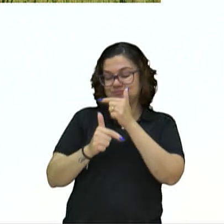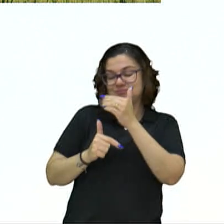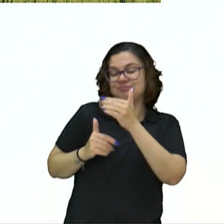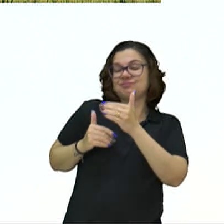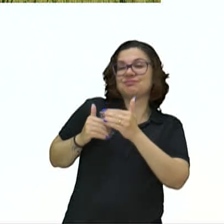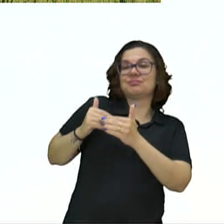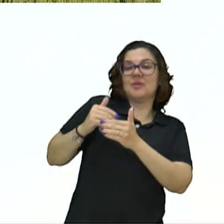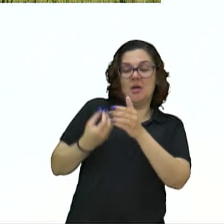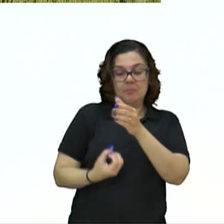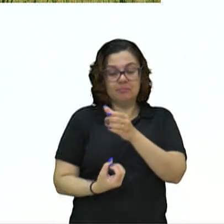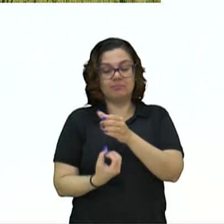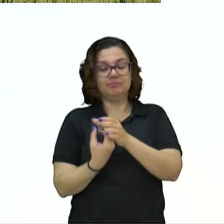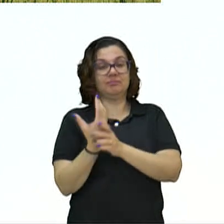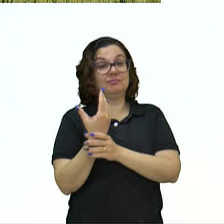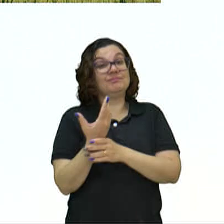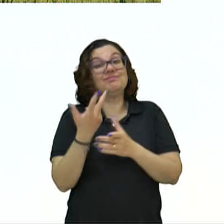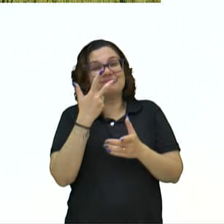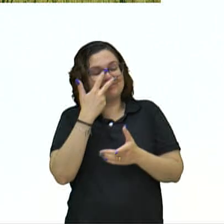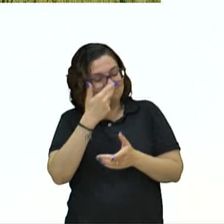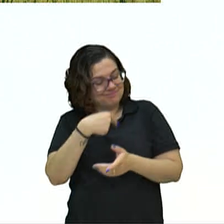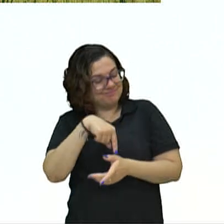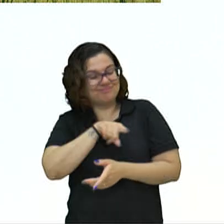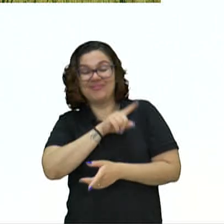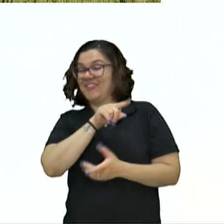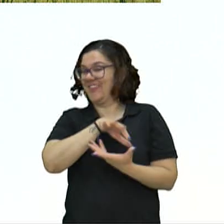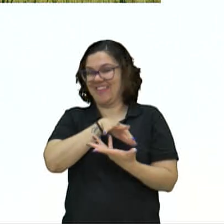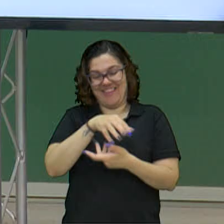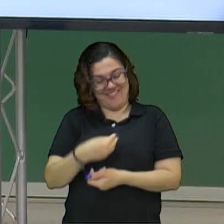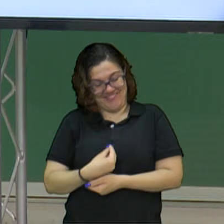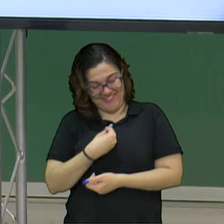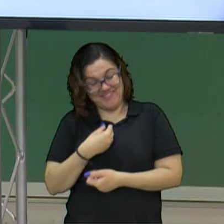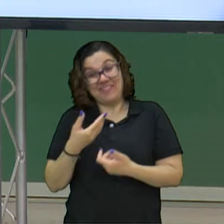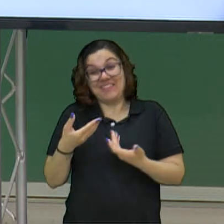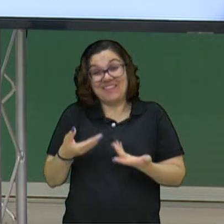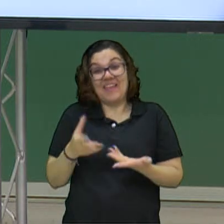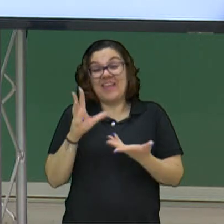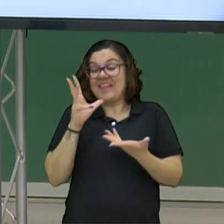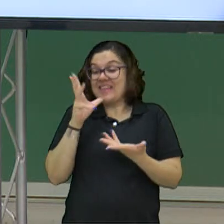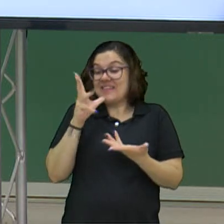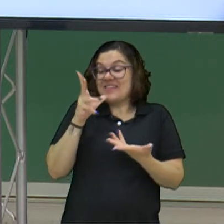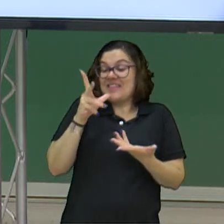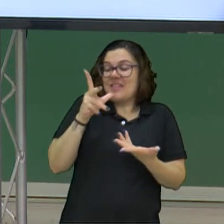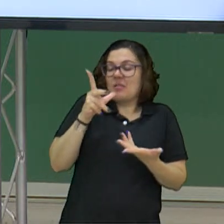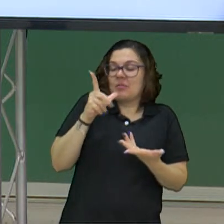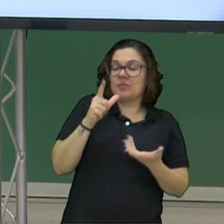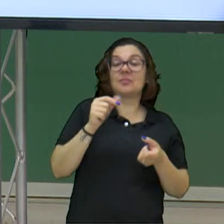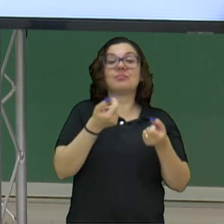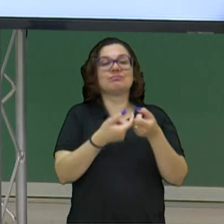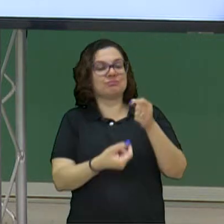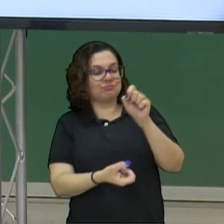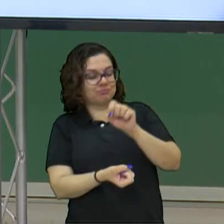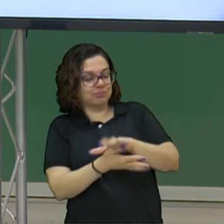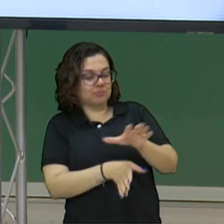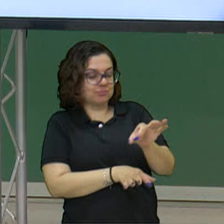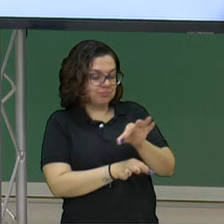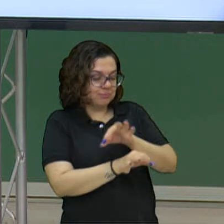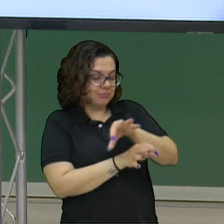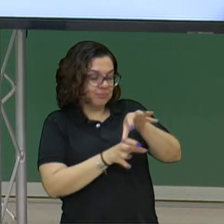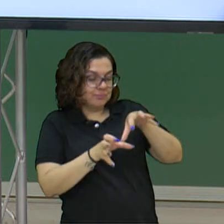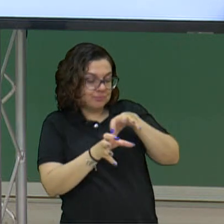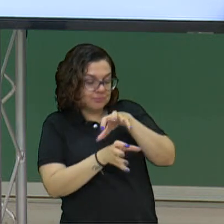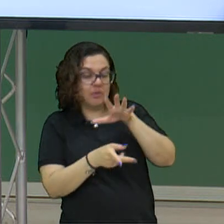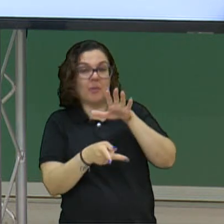teriam nós não estaríamos provavelmente mais neste planeta leva muito tempo para se para ser composto no subsolo